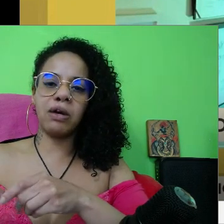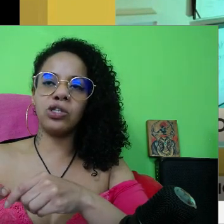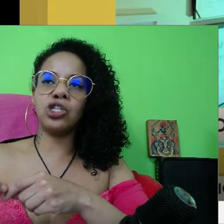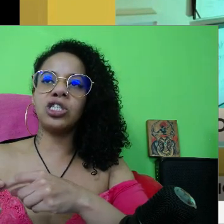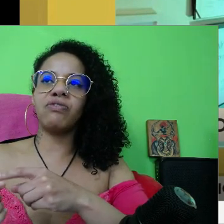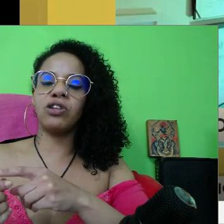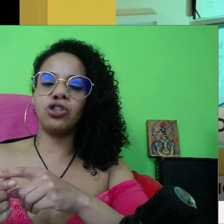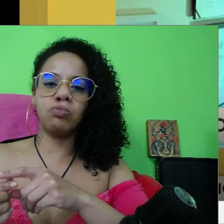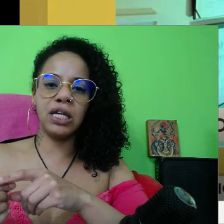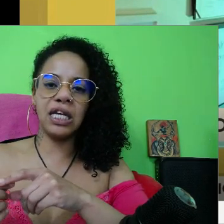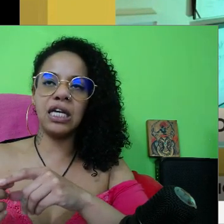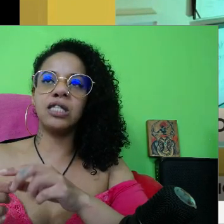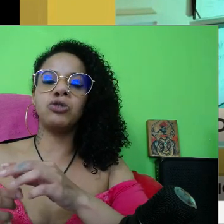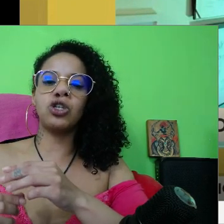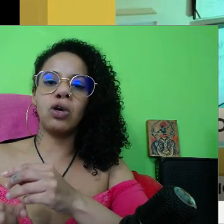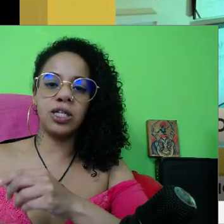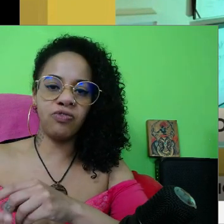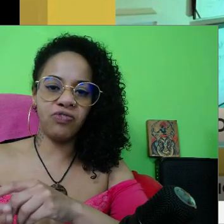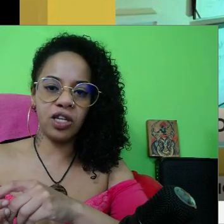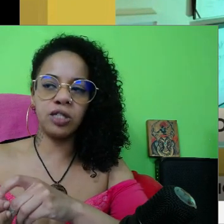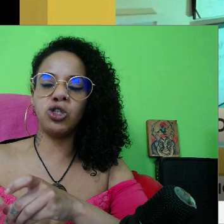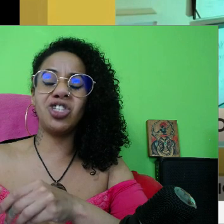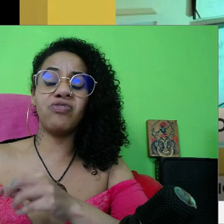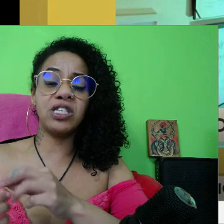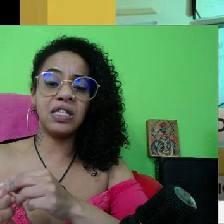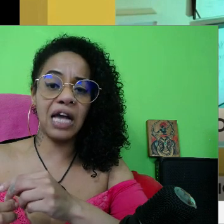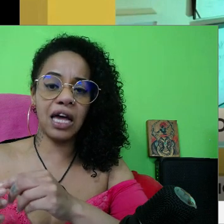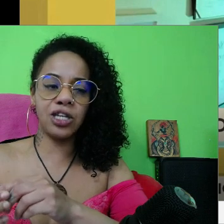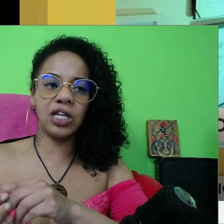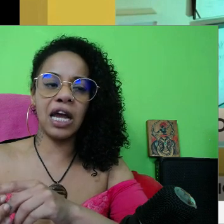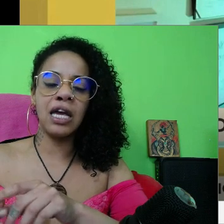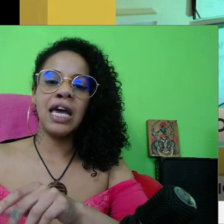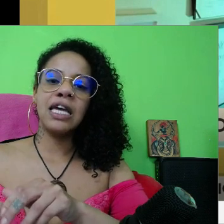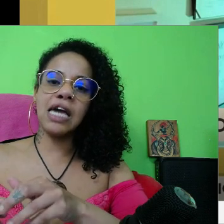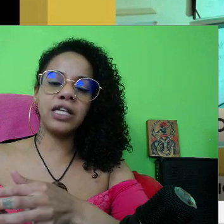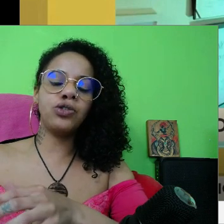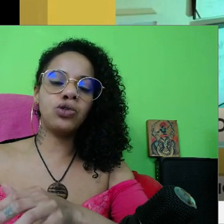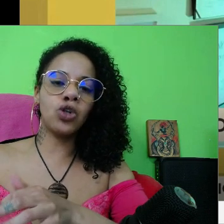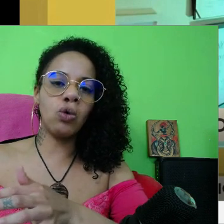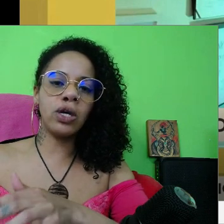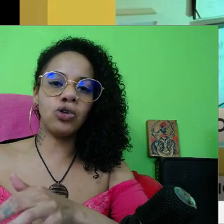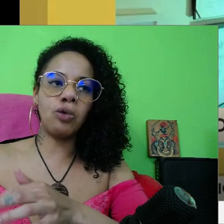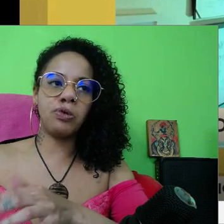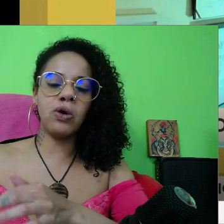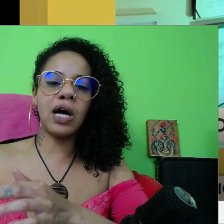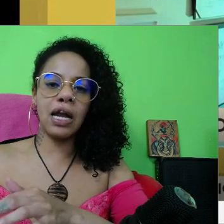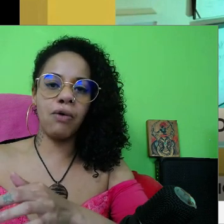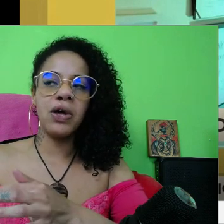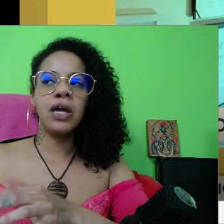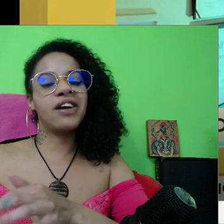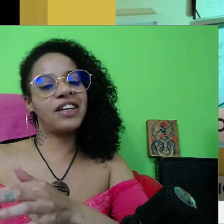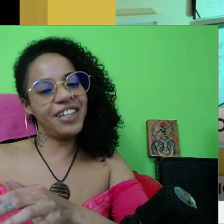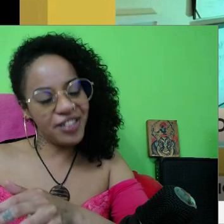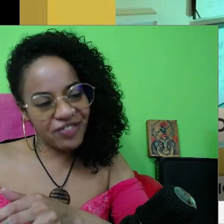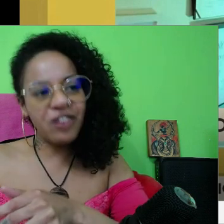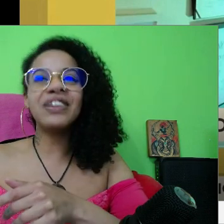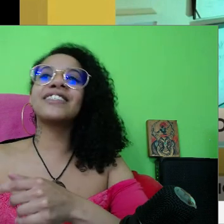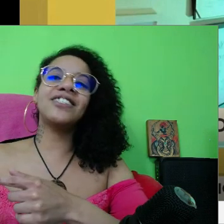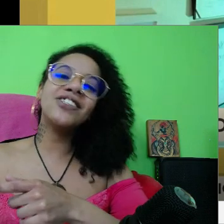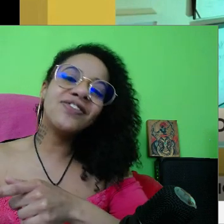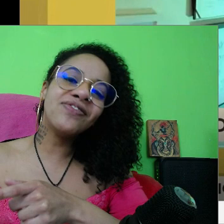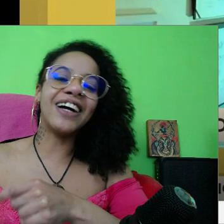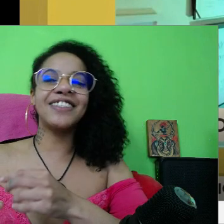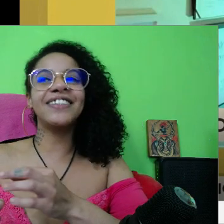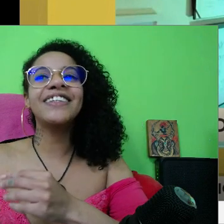Ampla quando a gente está falando de humanismo de coletivismo de diversidade né e é esse o Tom que eu dou para o meu canal que inclusive